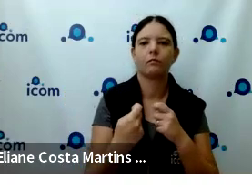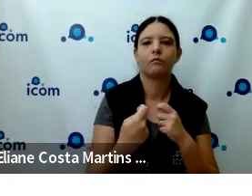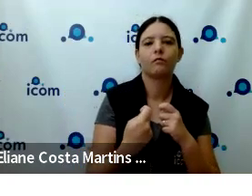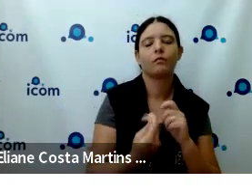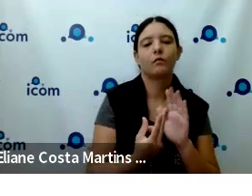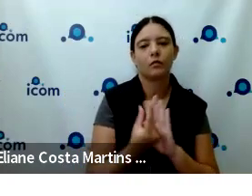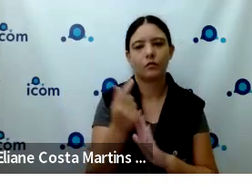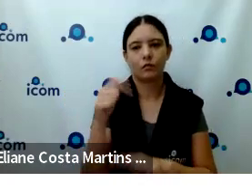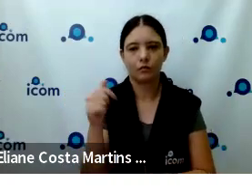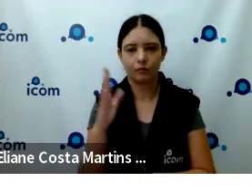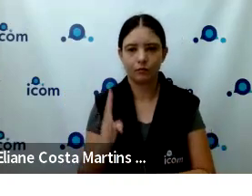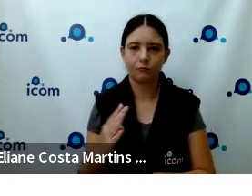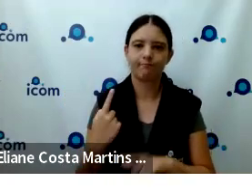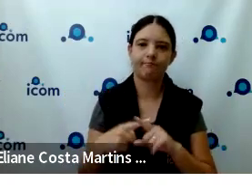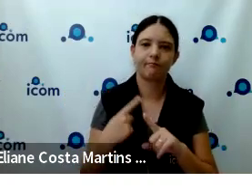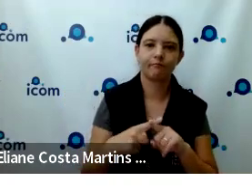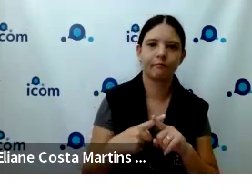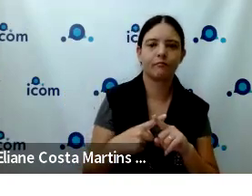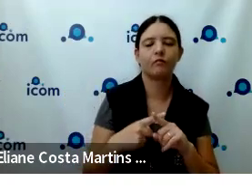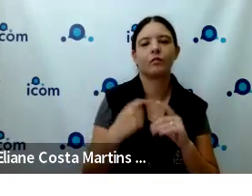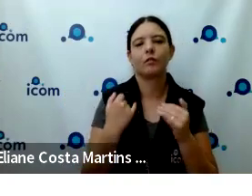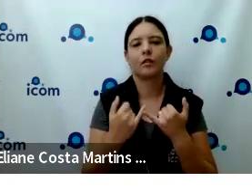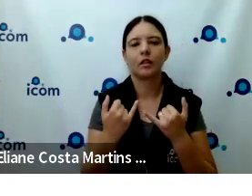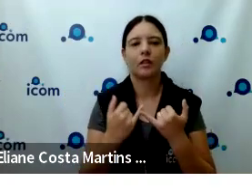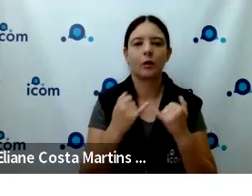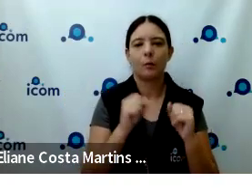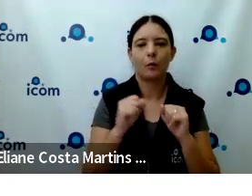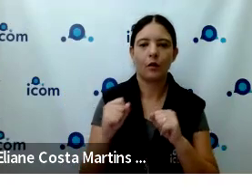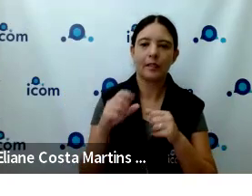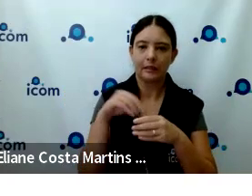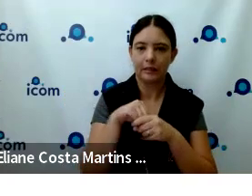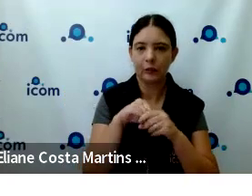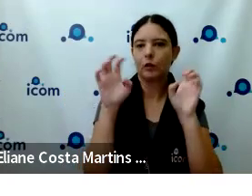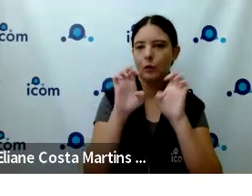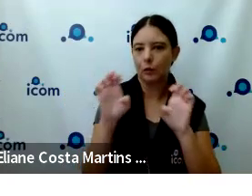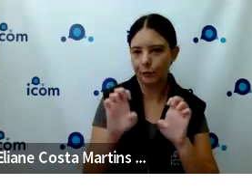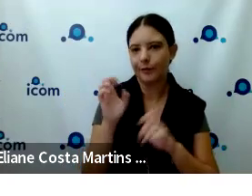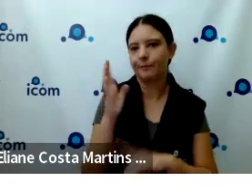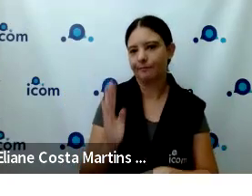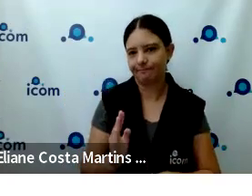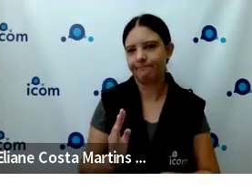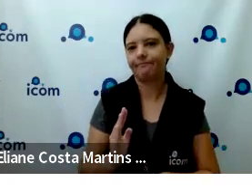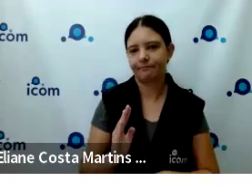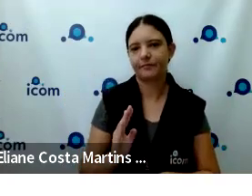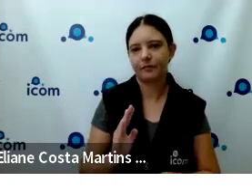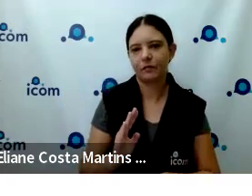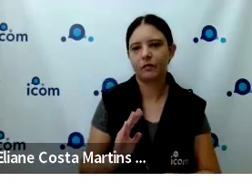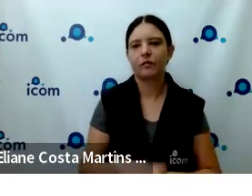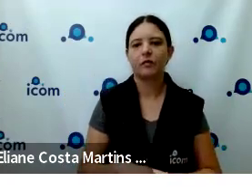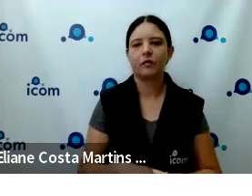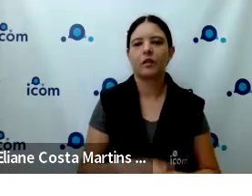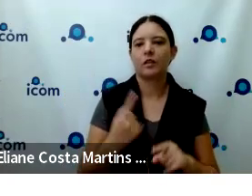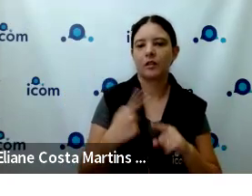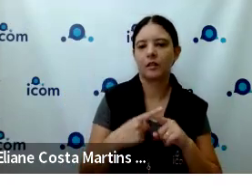tributária no Brasil é praticamente um poder em si mesmo dentro da estrutura do Estado brasileiro. Isso é uma questão